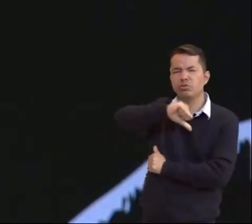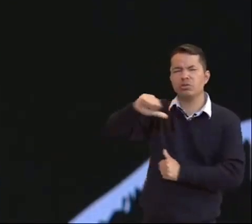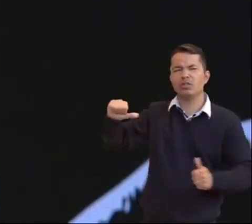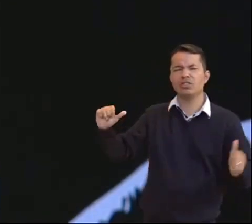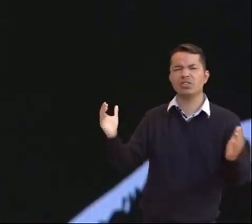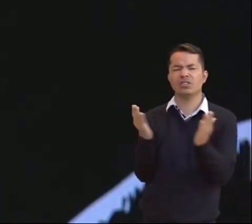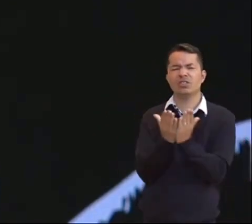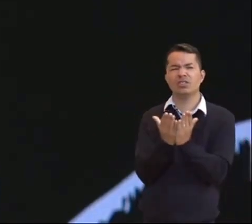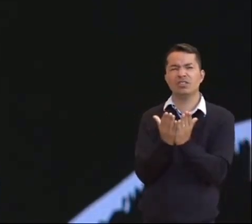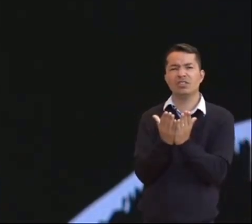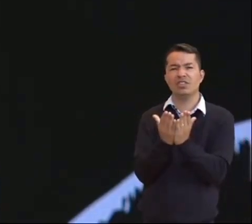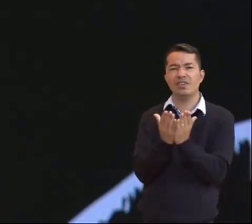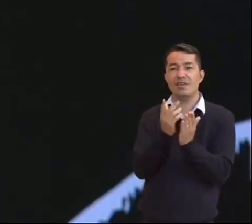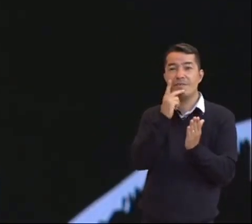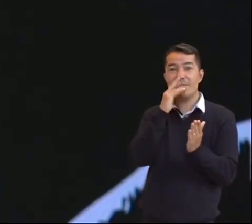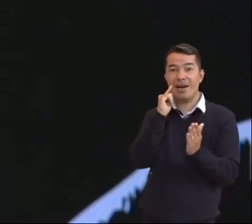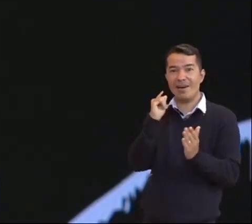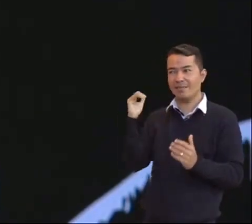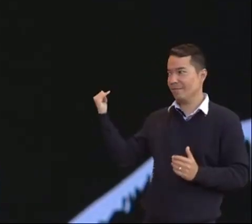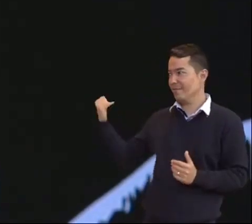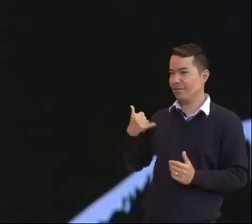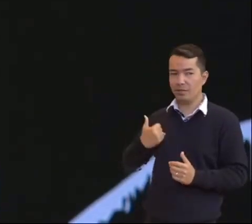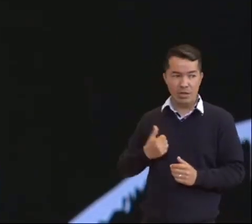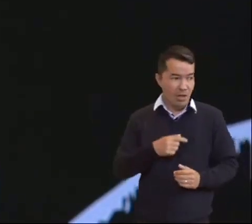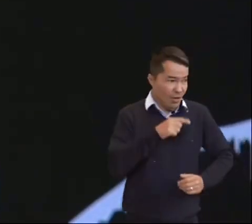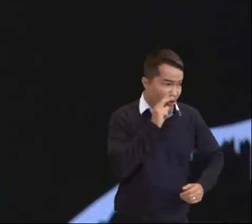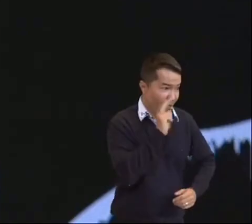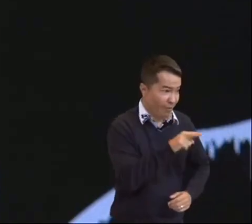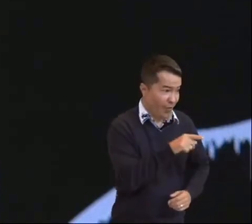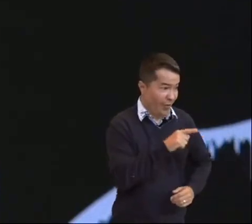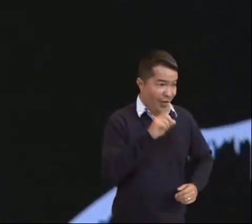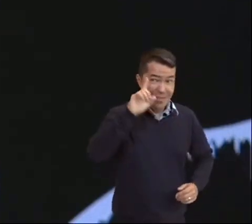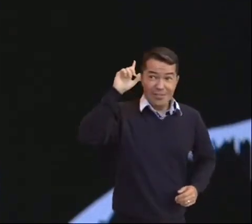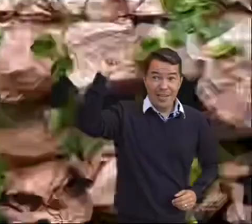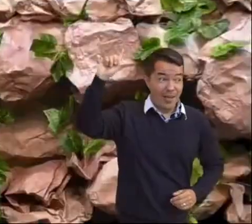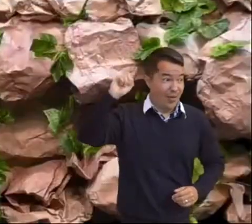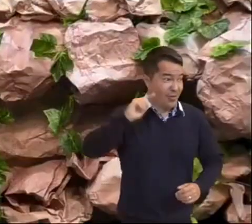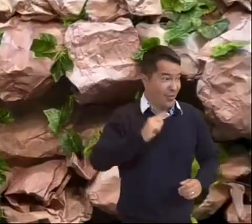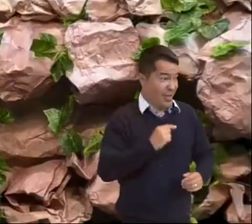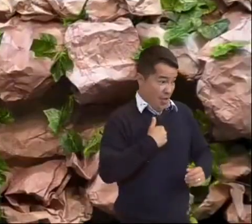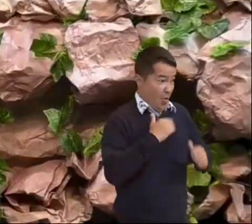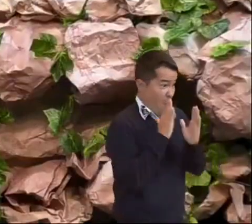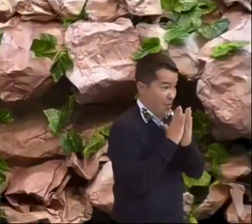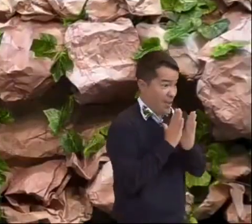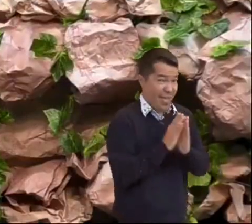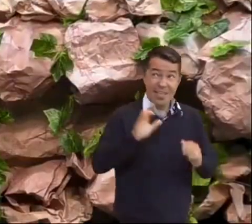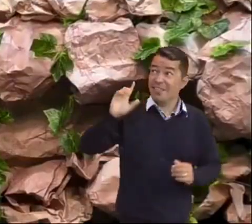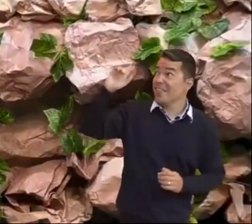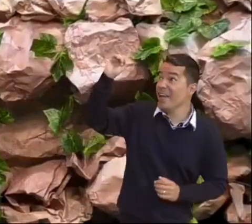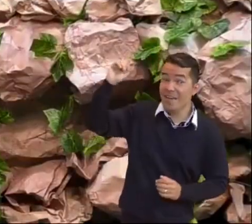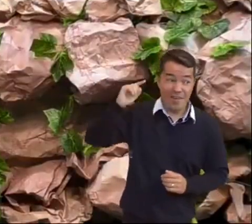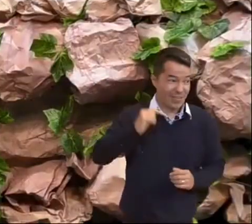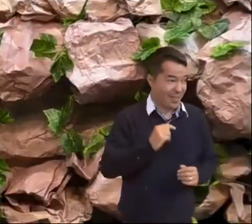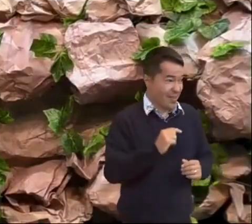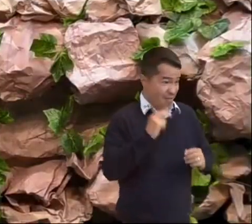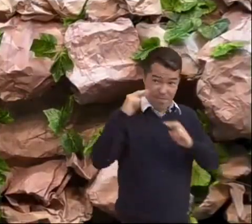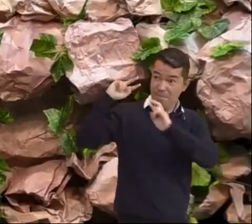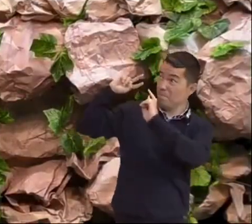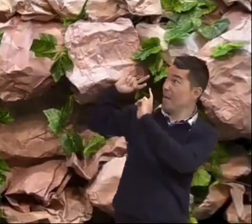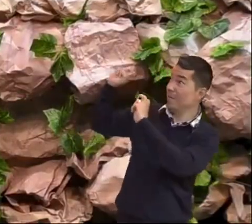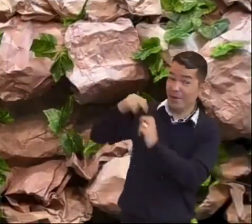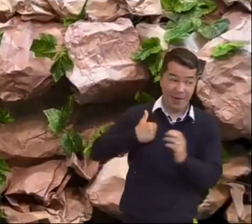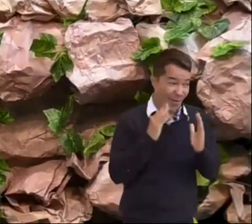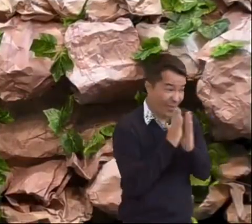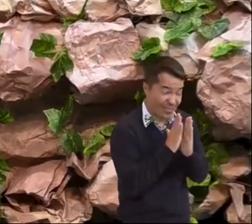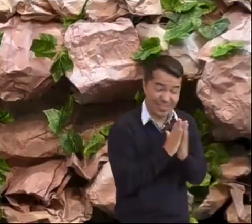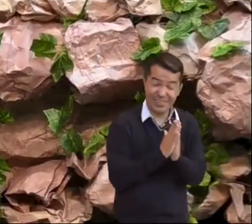minha oração. Hoje esse menino serve o Senhor aqui nessa casa, foi batizado, casou, eu fiz o casamento dele,